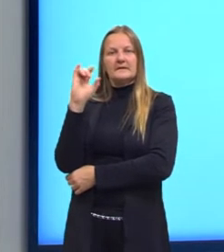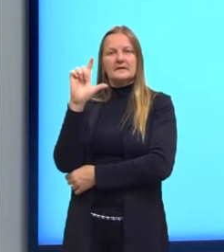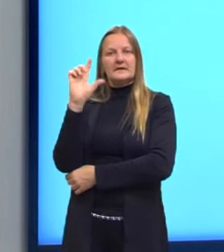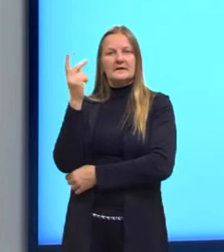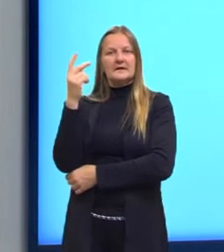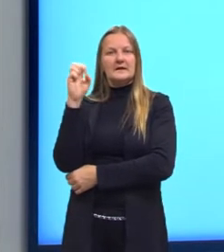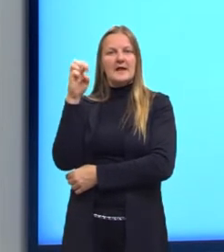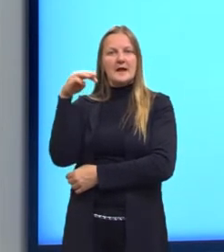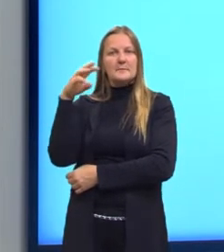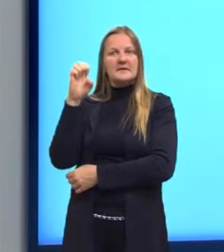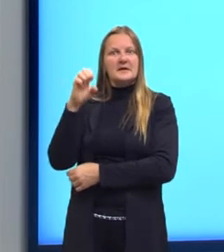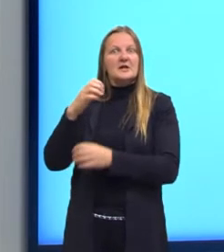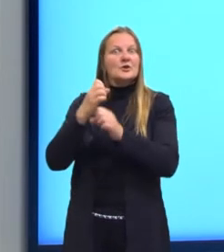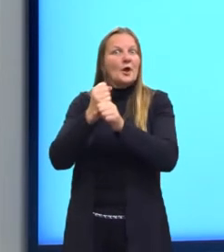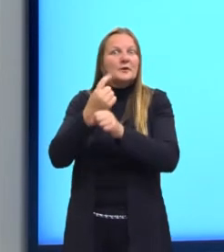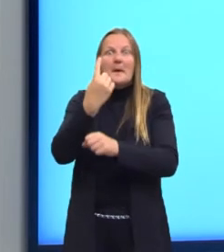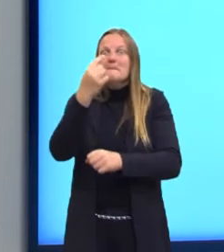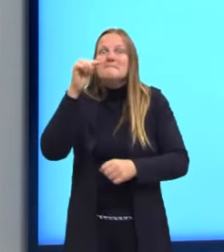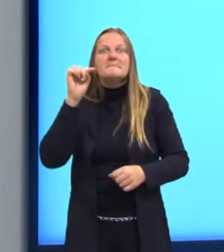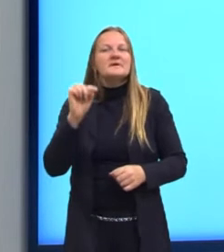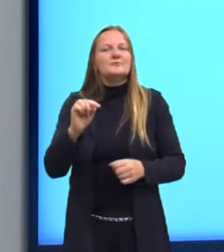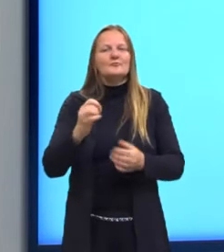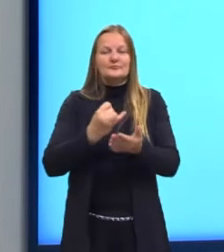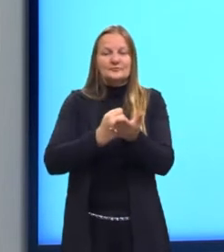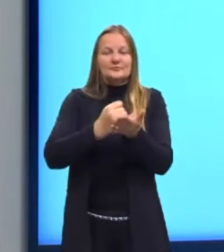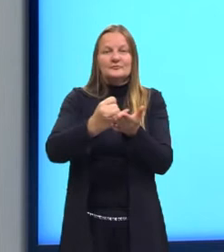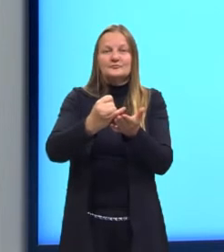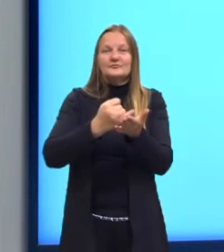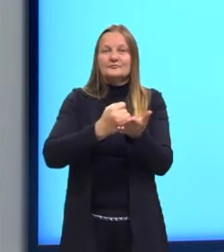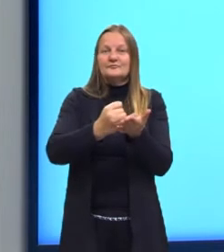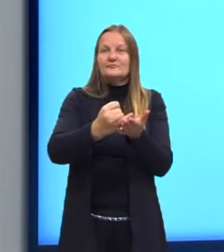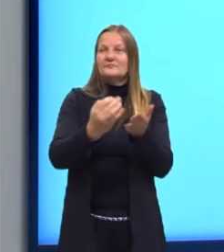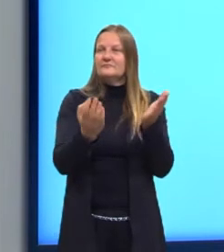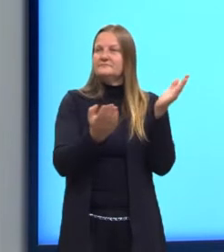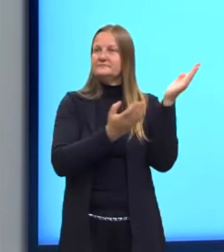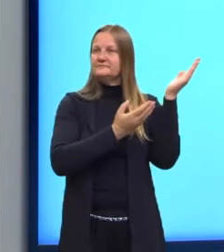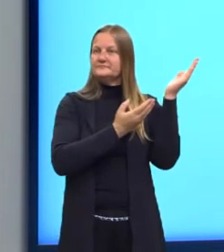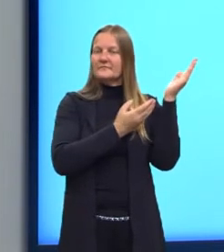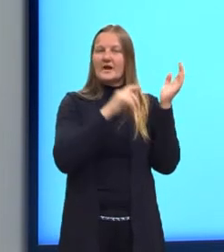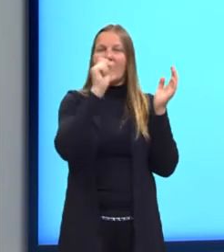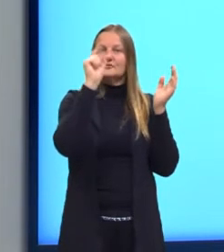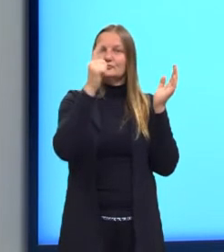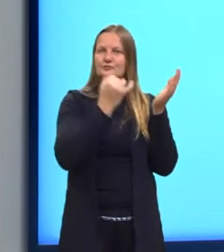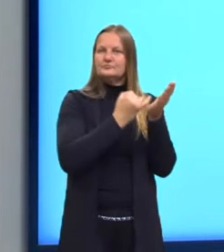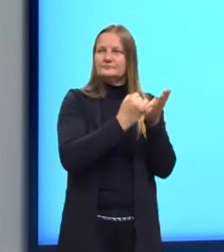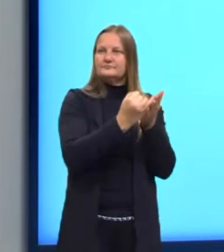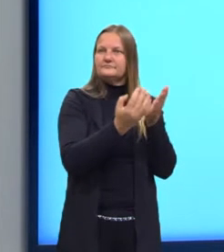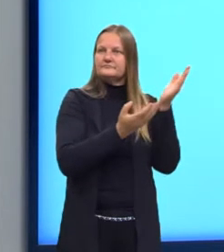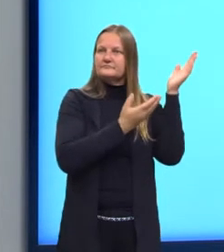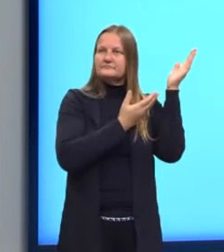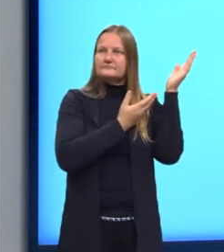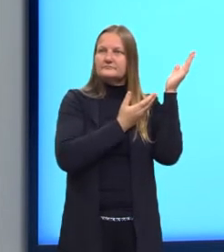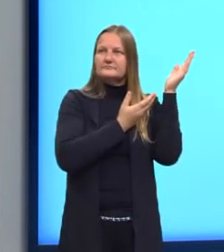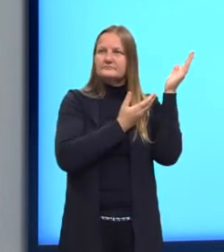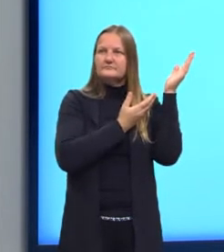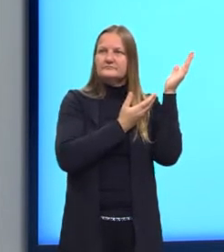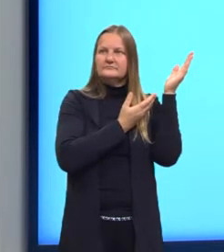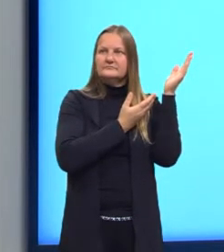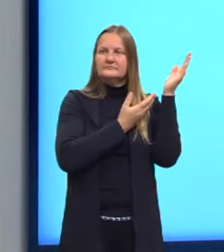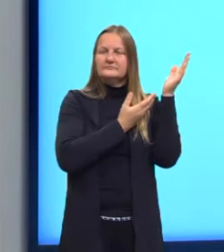redação nota 1000 nessa introdução então eu já destaquei aqui em azul que tem o que